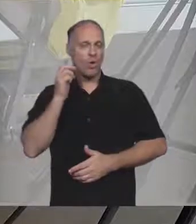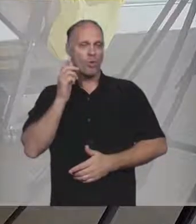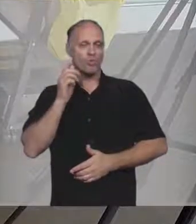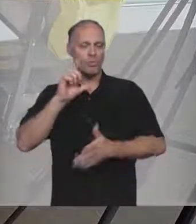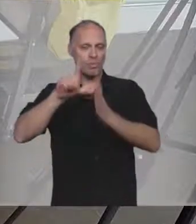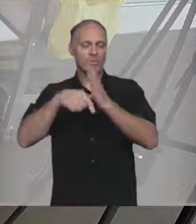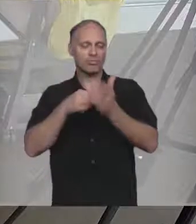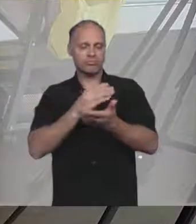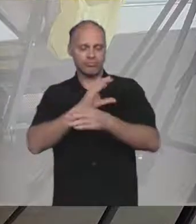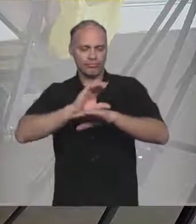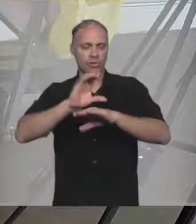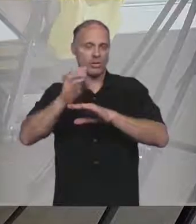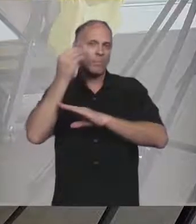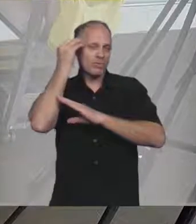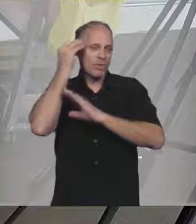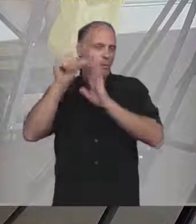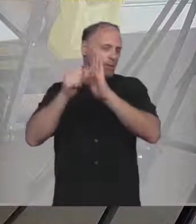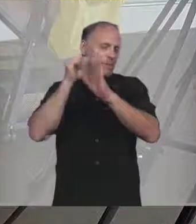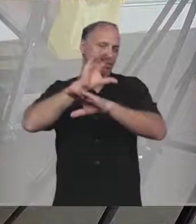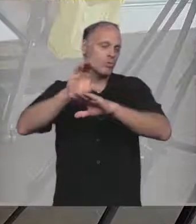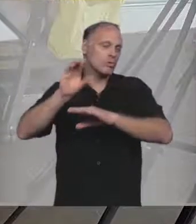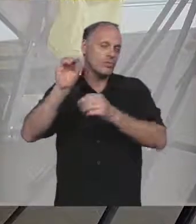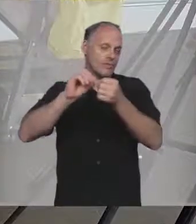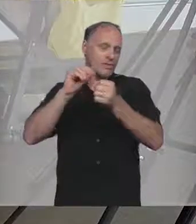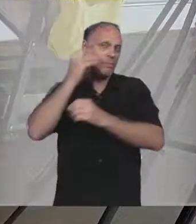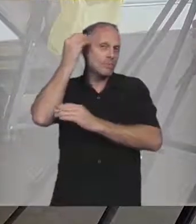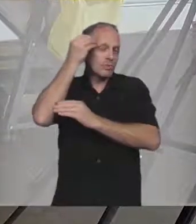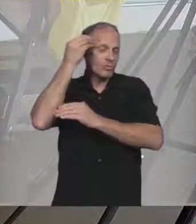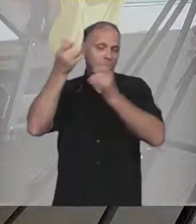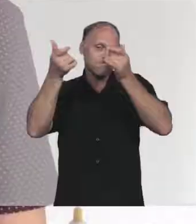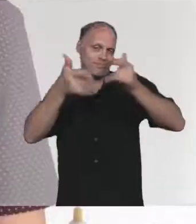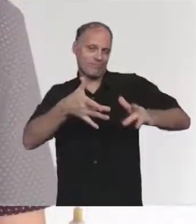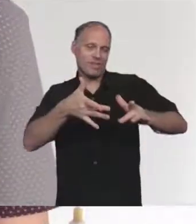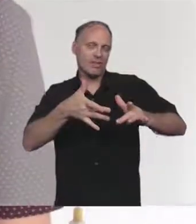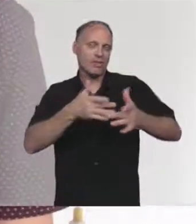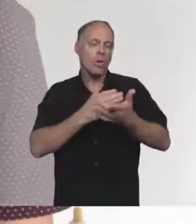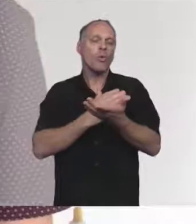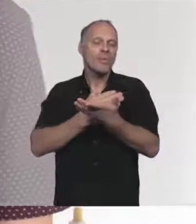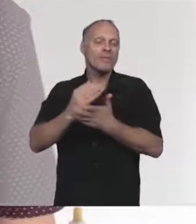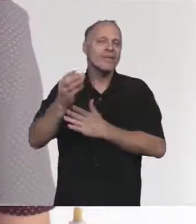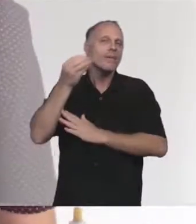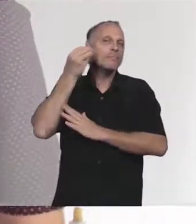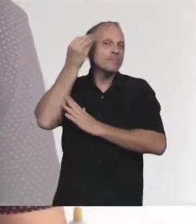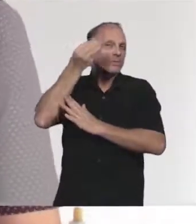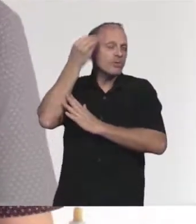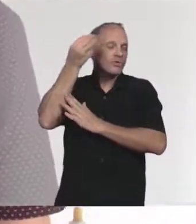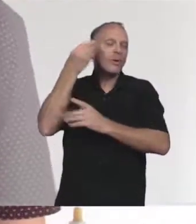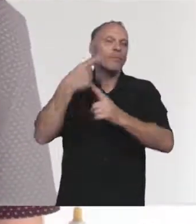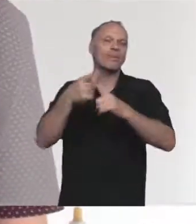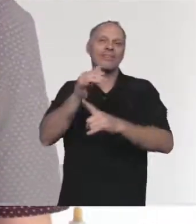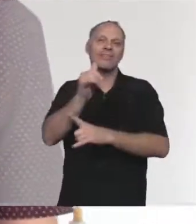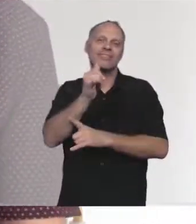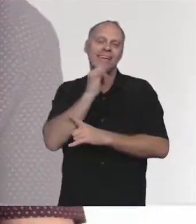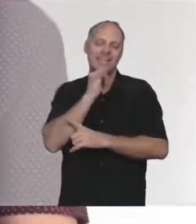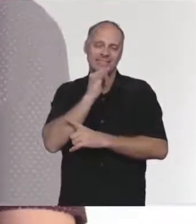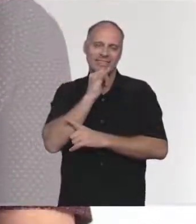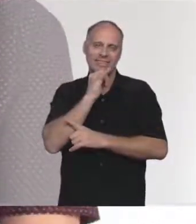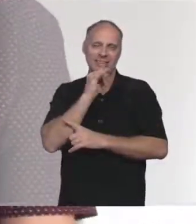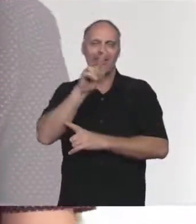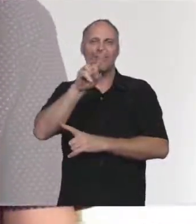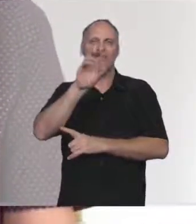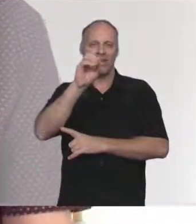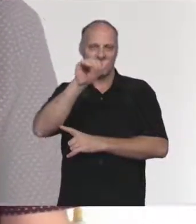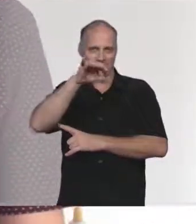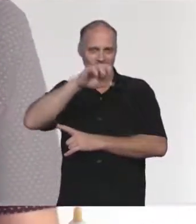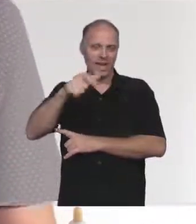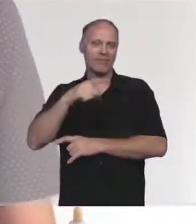Logo que eu abandonei a psicologia, que foi o meu primeiro curso de escolha, né? Entrei na psicologia porque no teste vocacional deu arte e